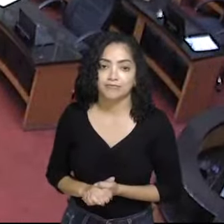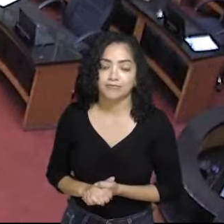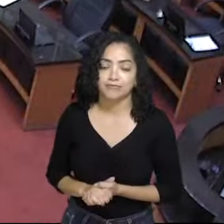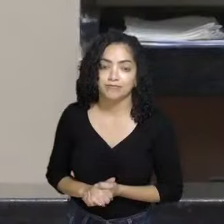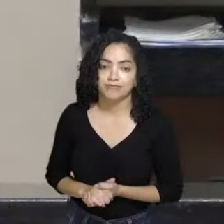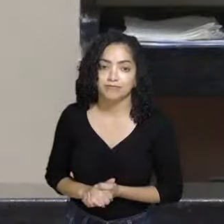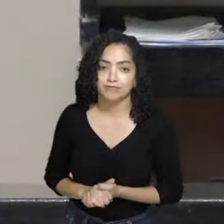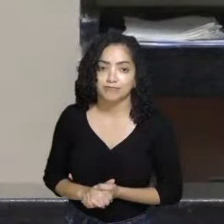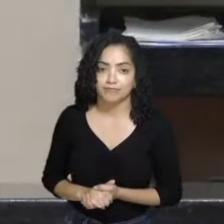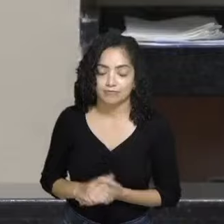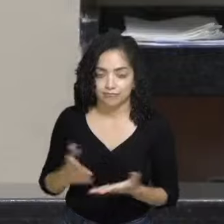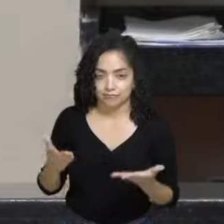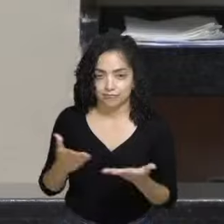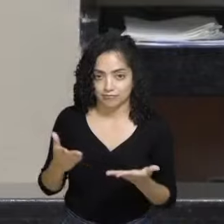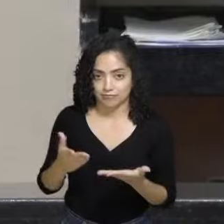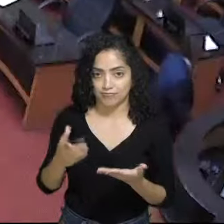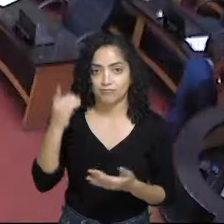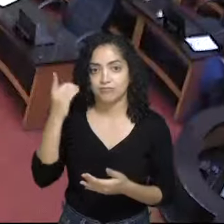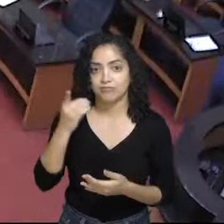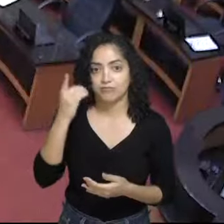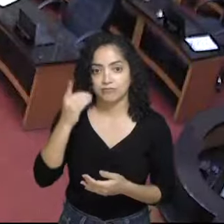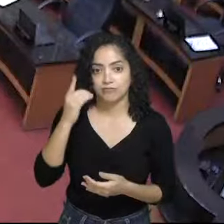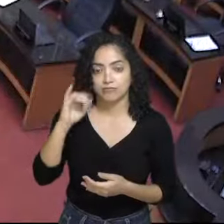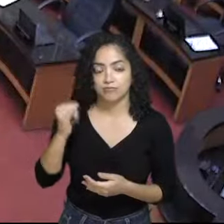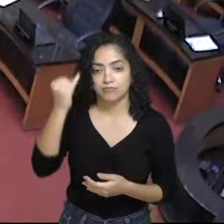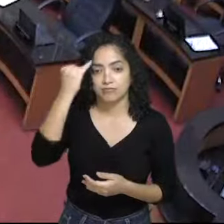Com a palavra o deputado Jair Mioto.